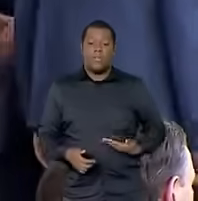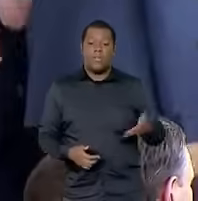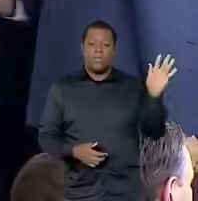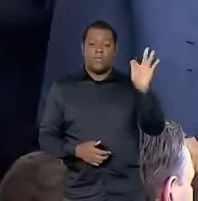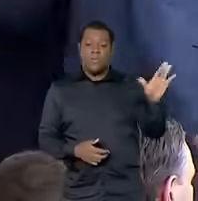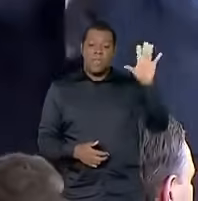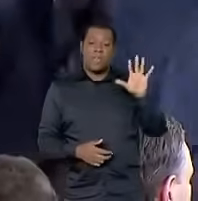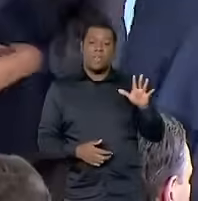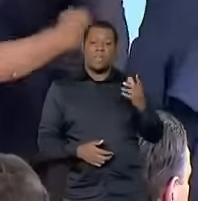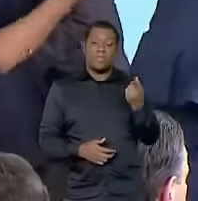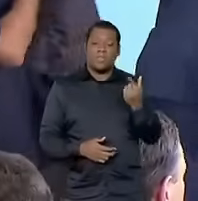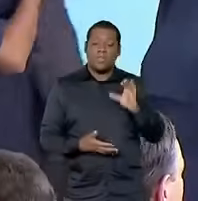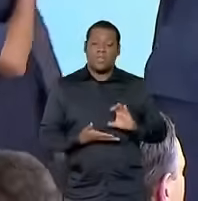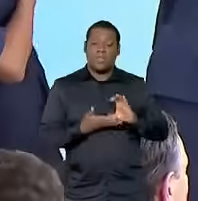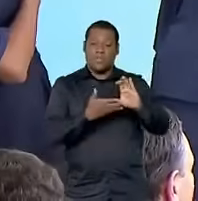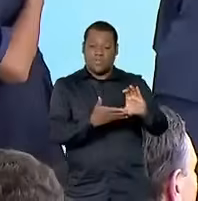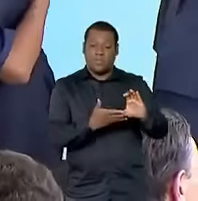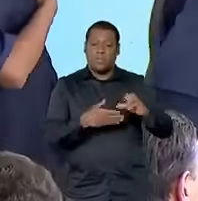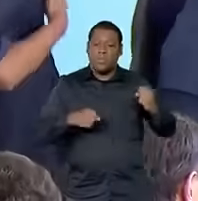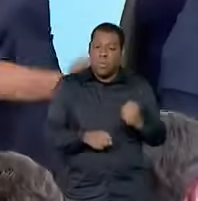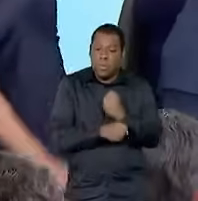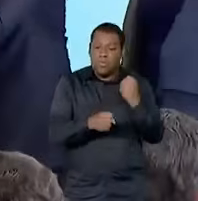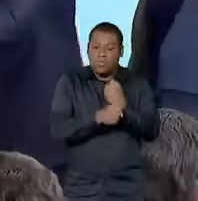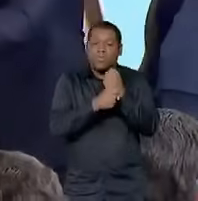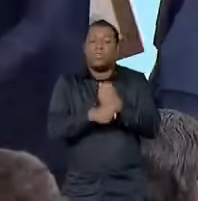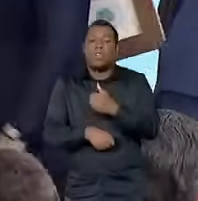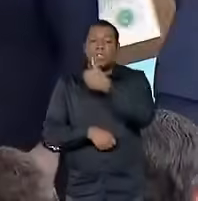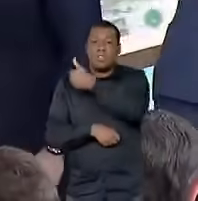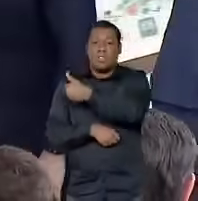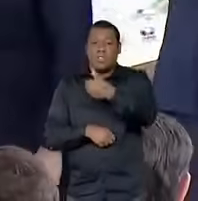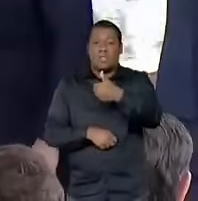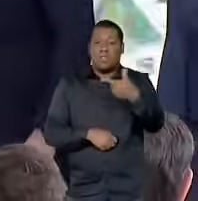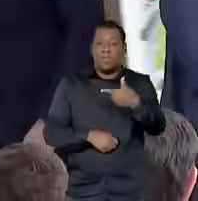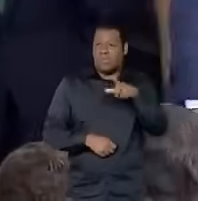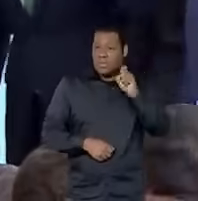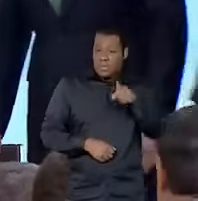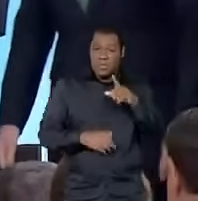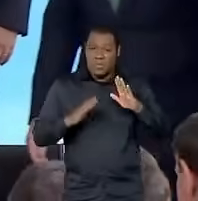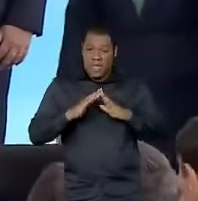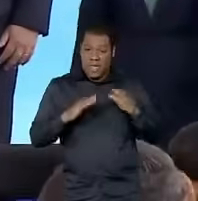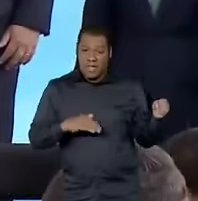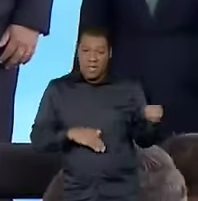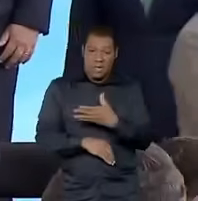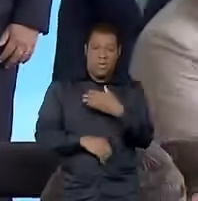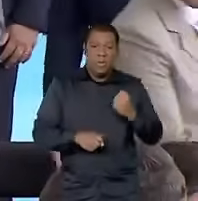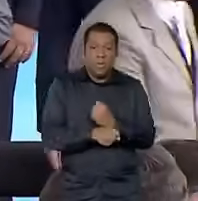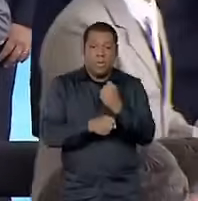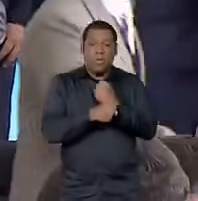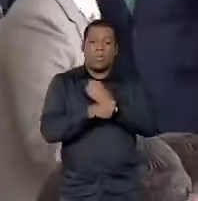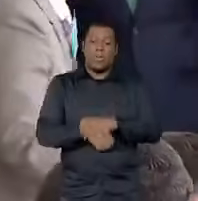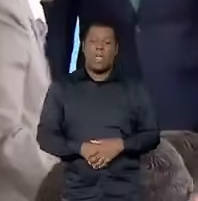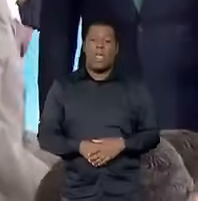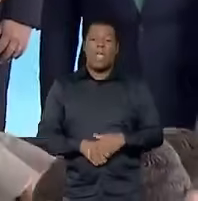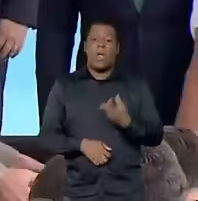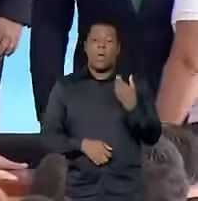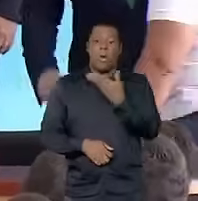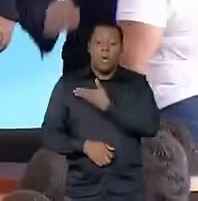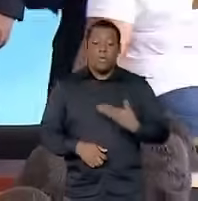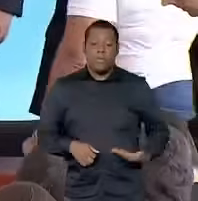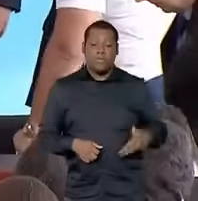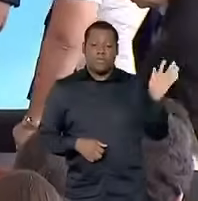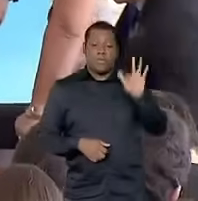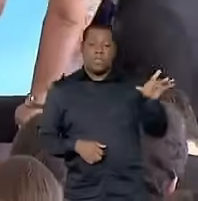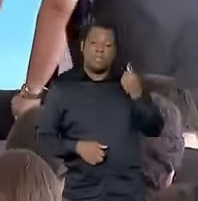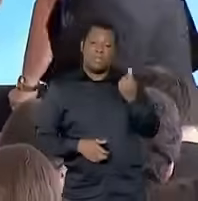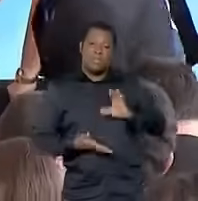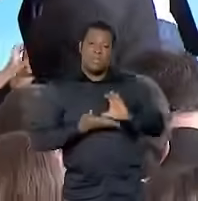previsto para a construção destas 112 mil novas moradias é de 11 bilhões e 600